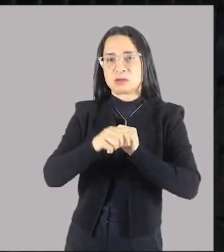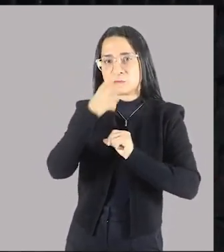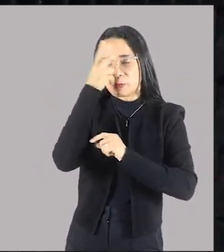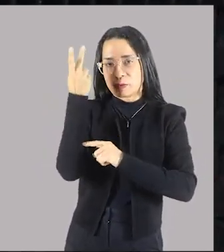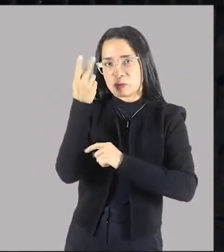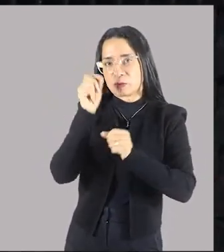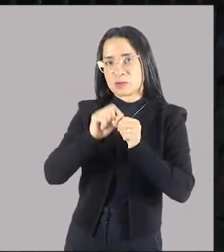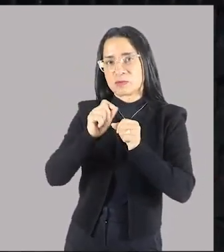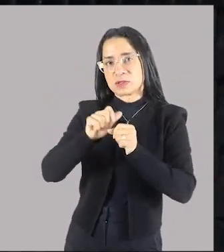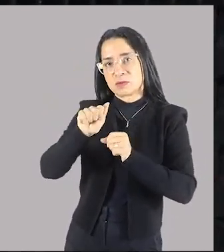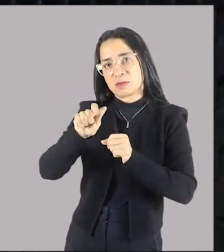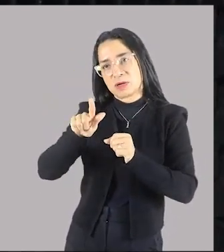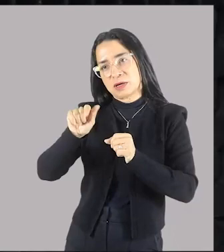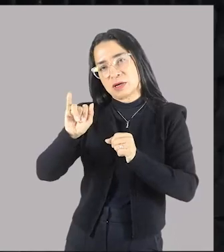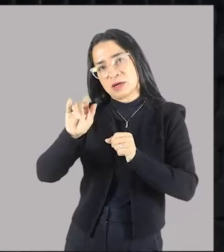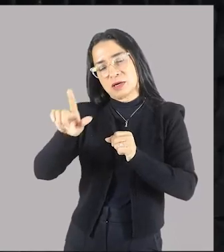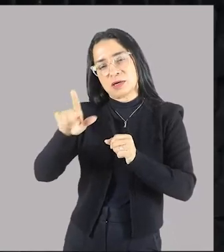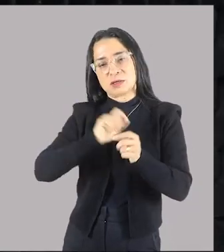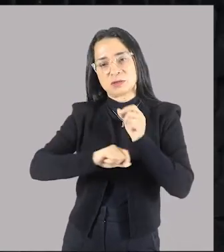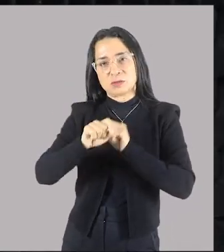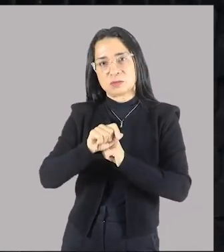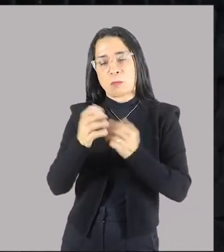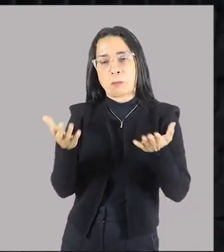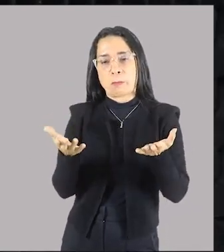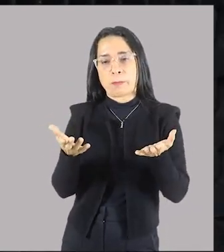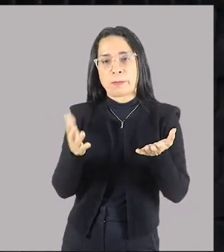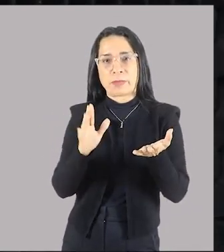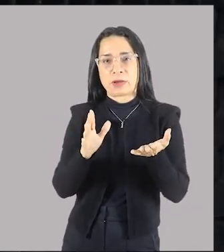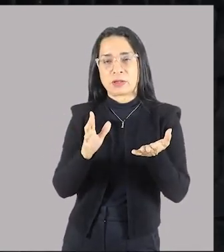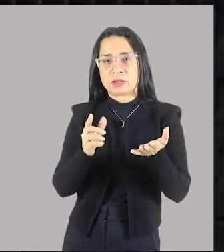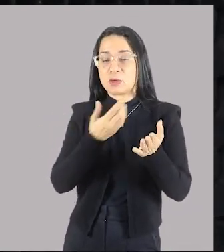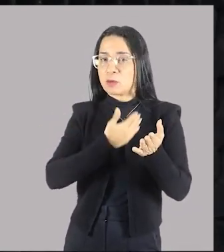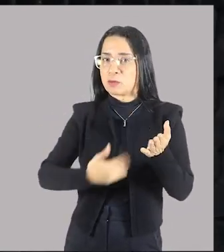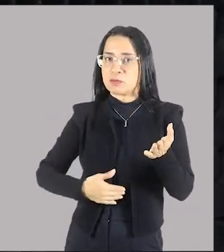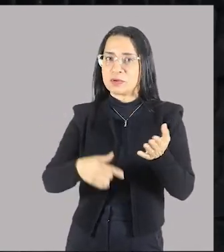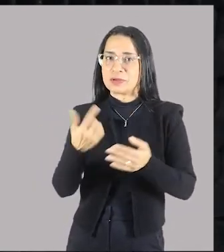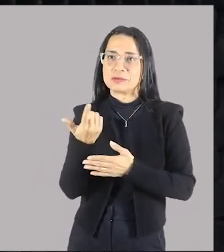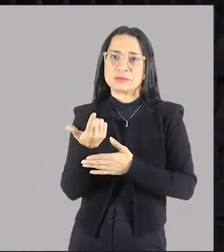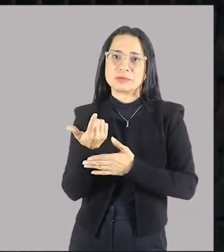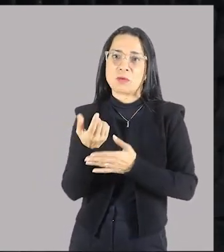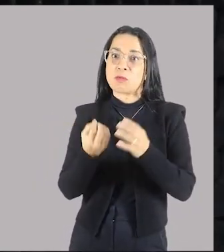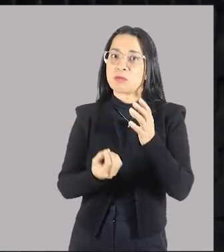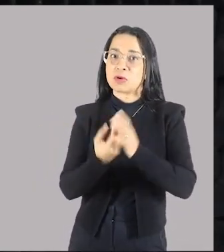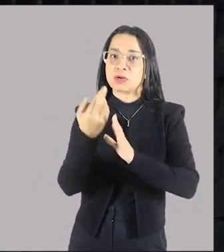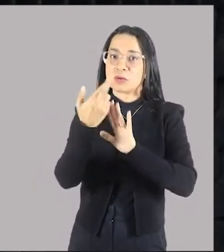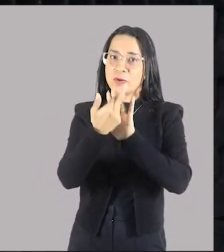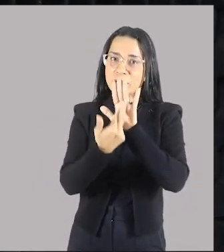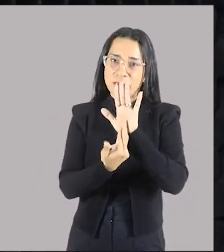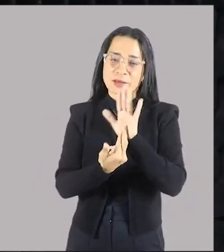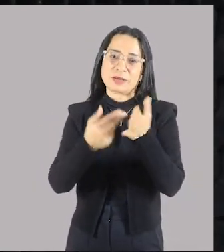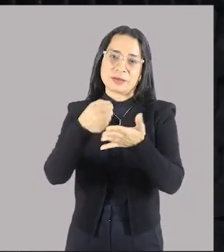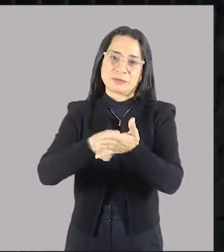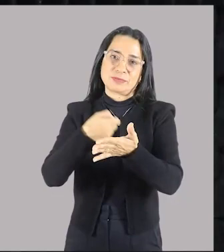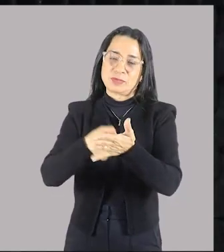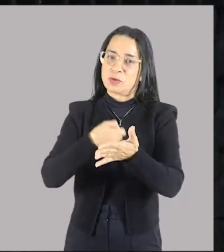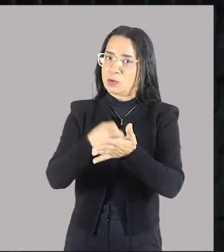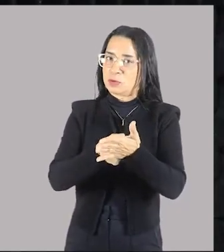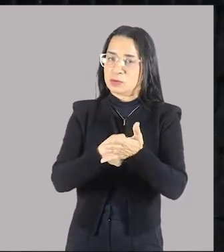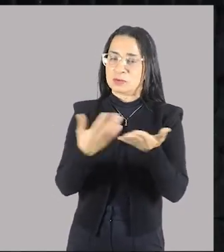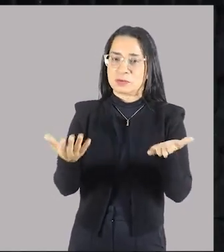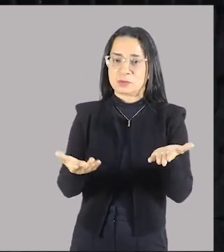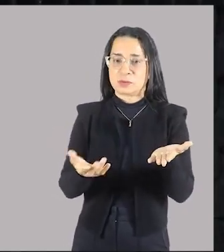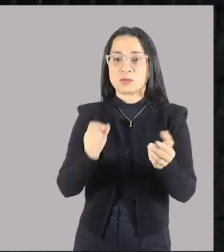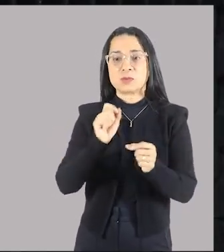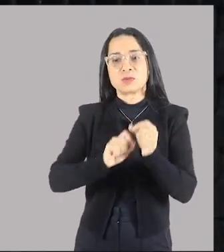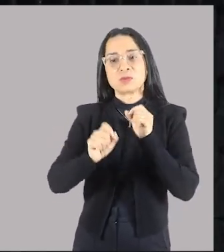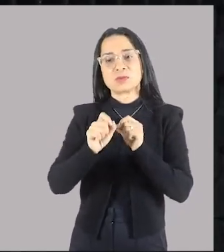adotou, segundo alguns críticos, medidas enérgicas para combater, o que acabou levando o Plano Cruzado,